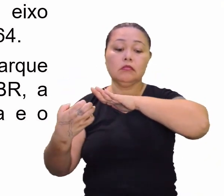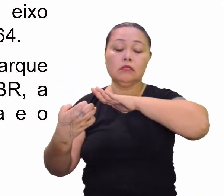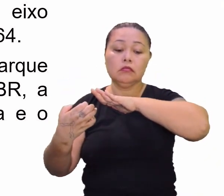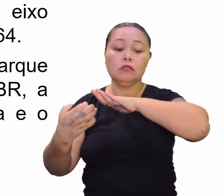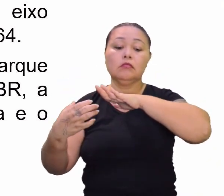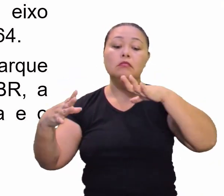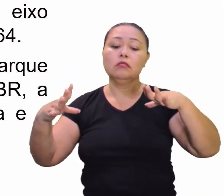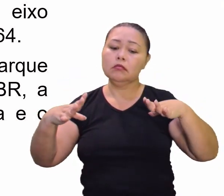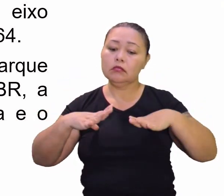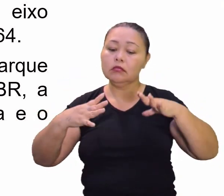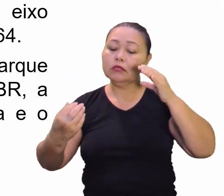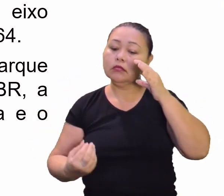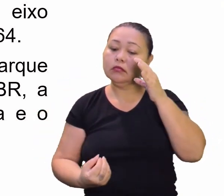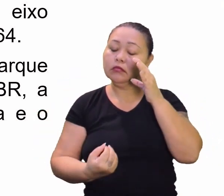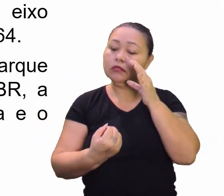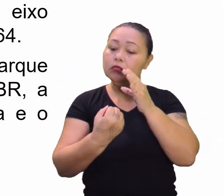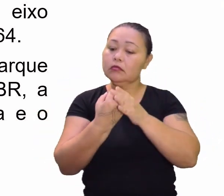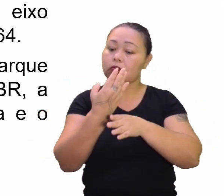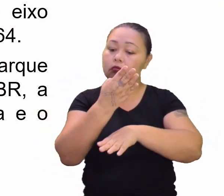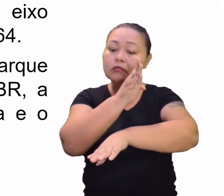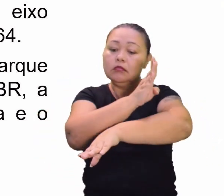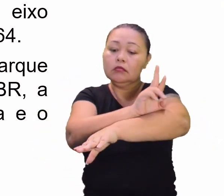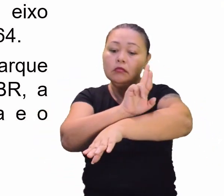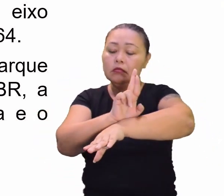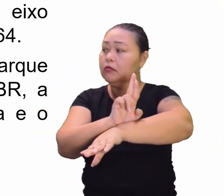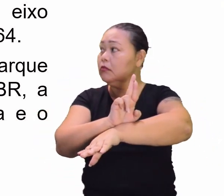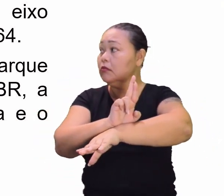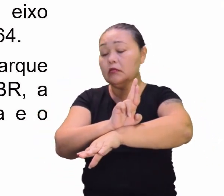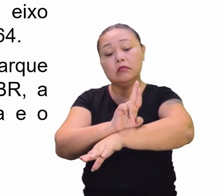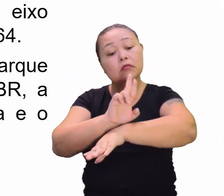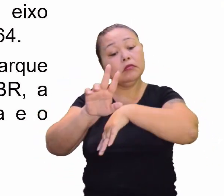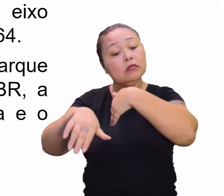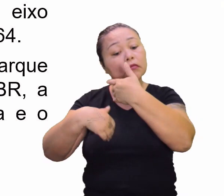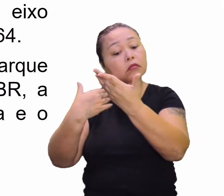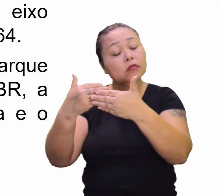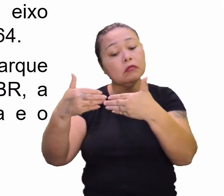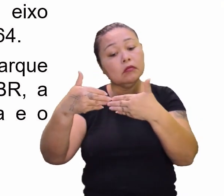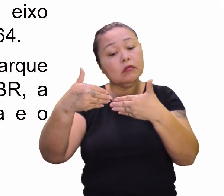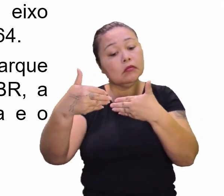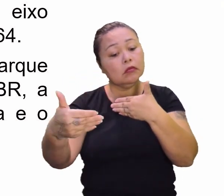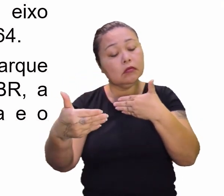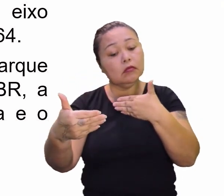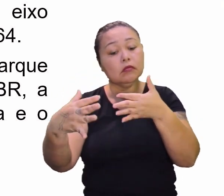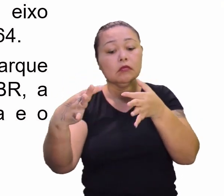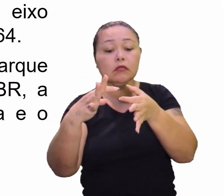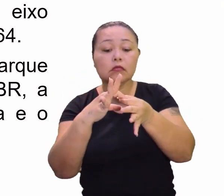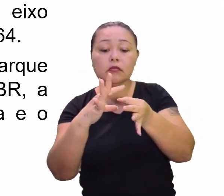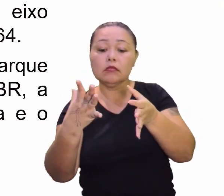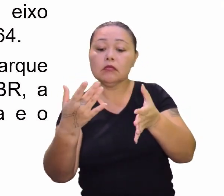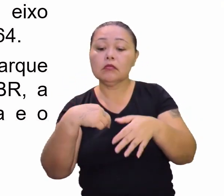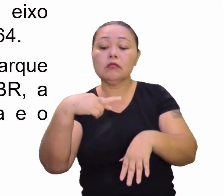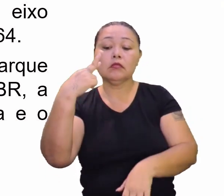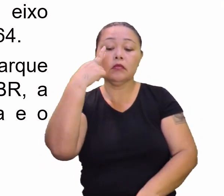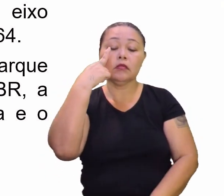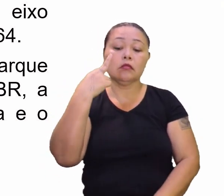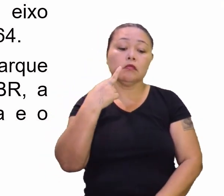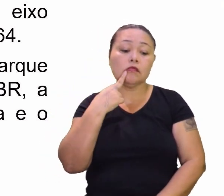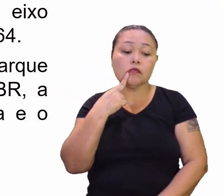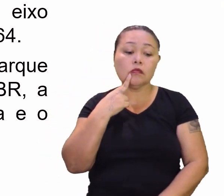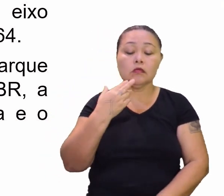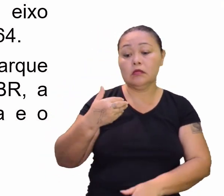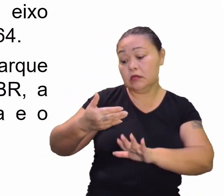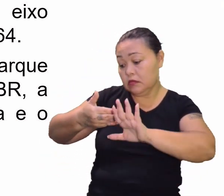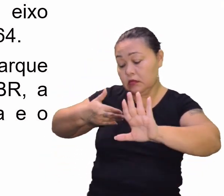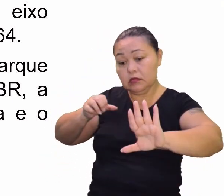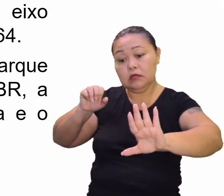parque industrial nas cidades surgidas ao longo da BR-364, a partir da facilidade de ligação